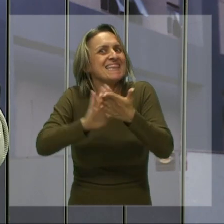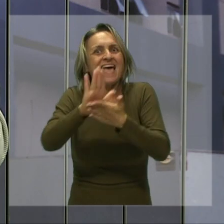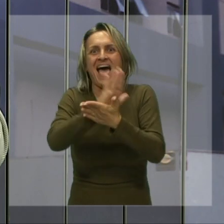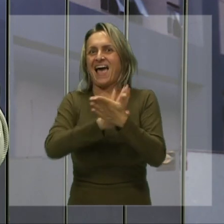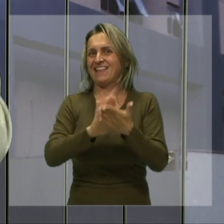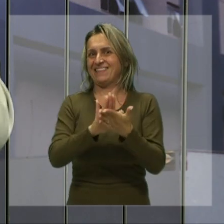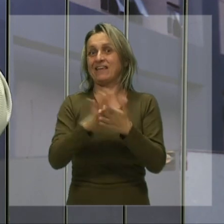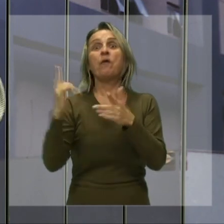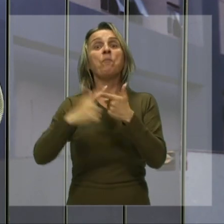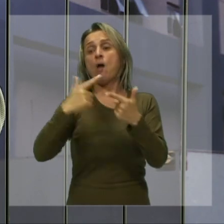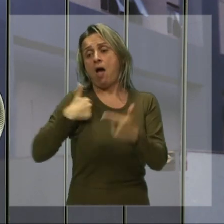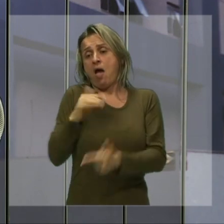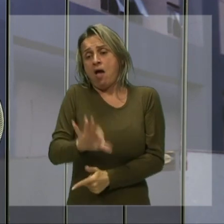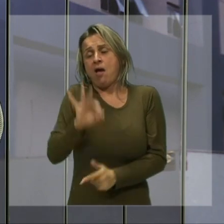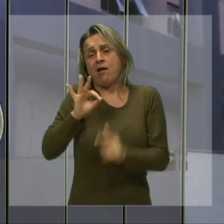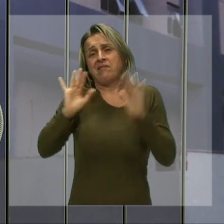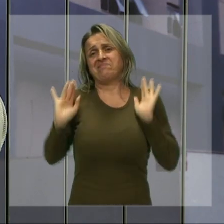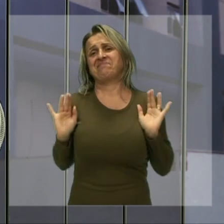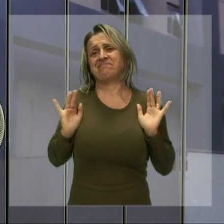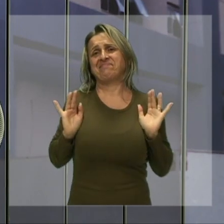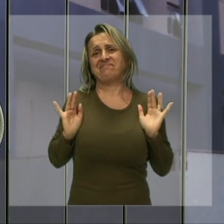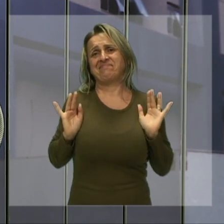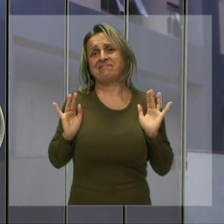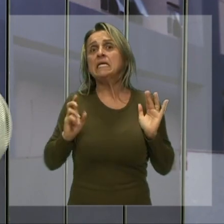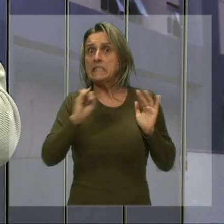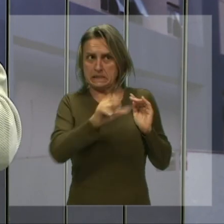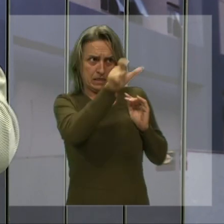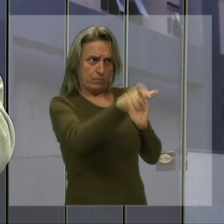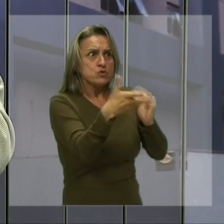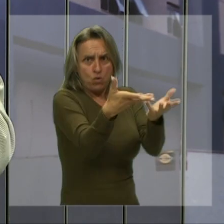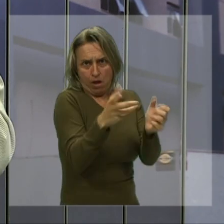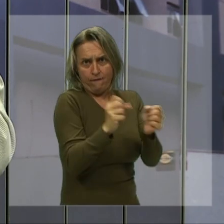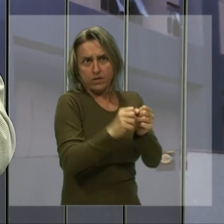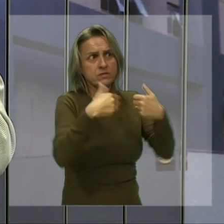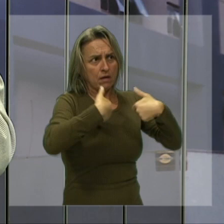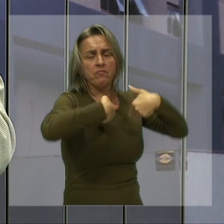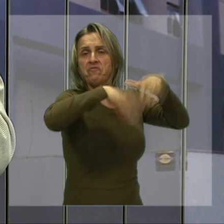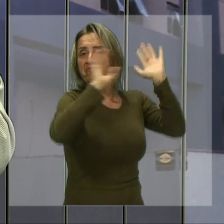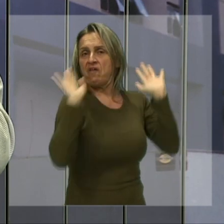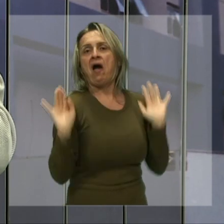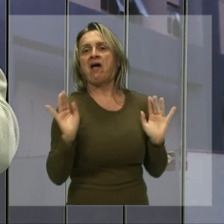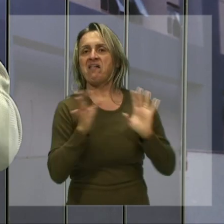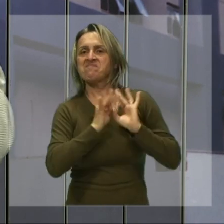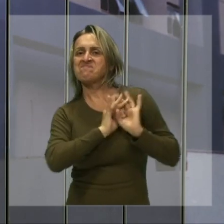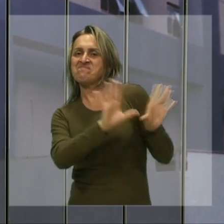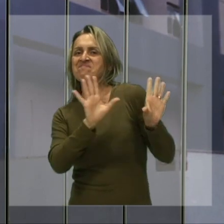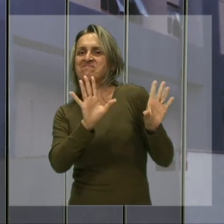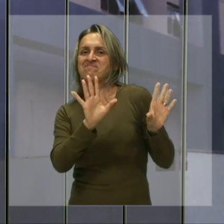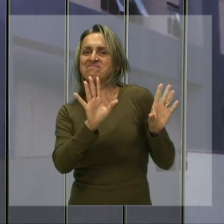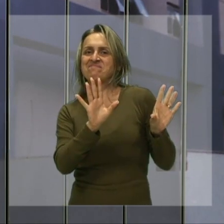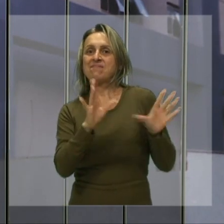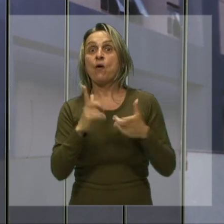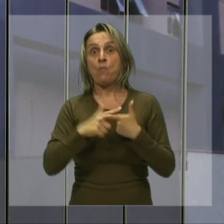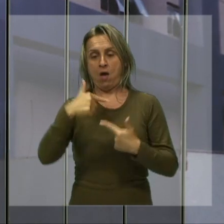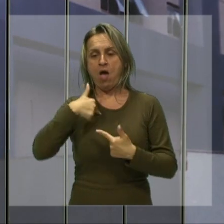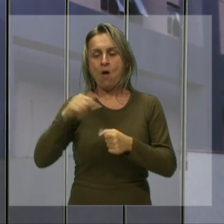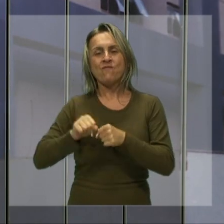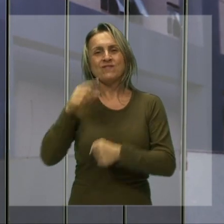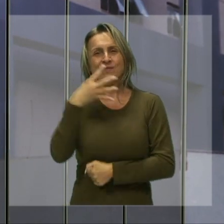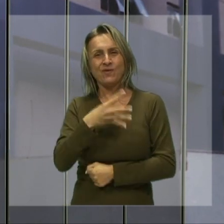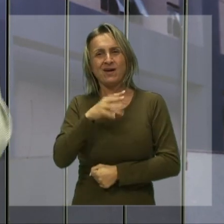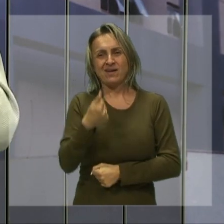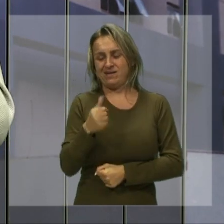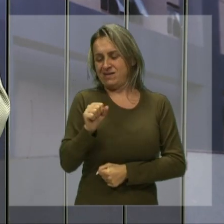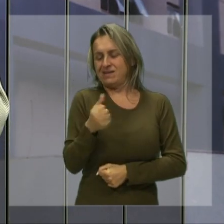entendeu? Então assim, ó, quem quiser fazer isso tem espaço de sobra, porque mesmo eu fazendo tudo isso, mesmo eu fazendo